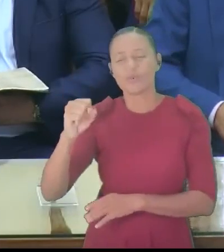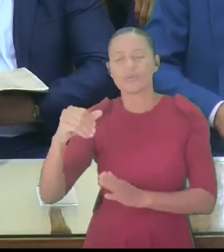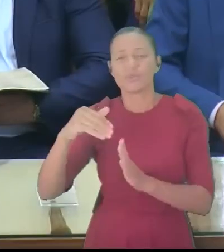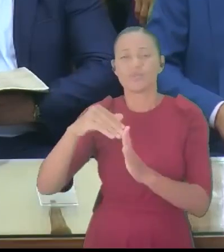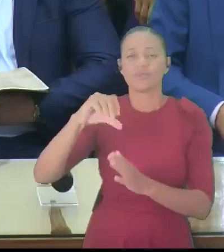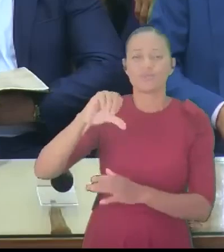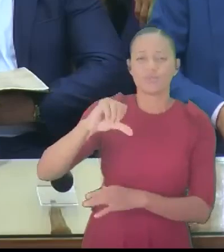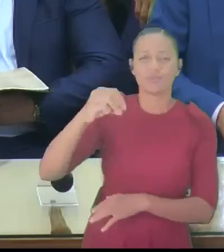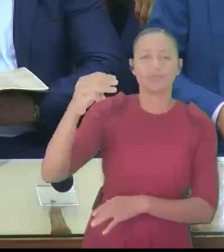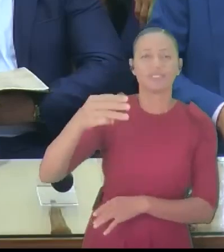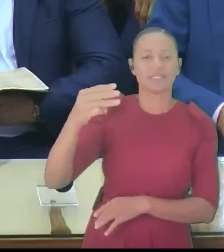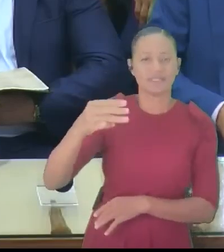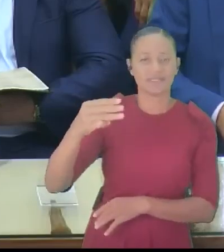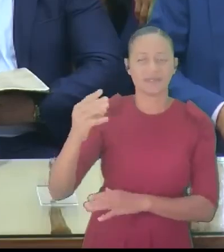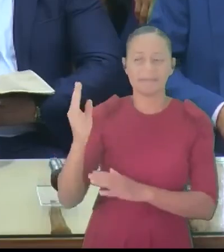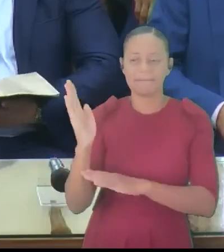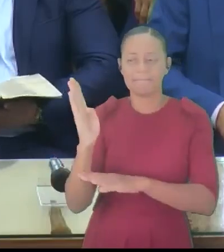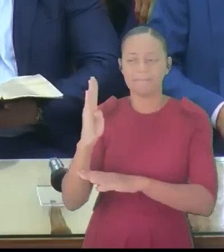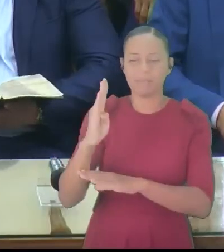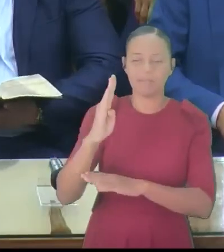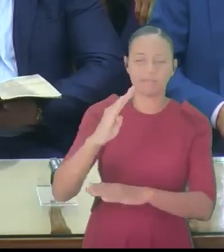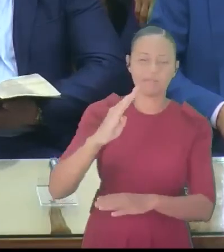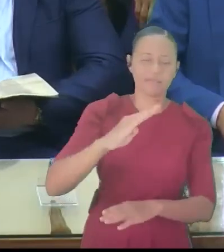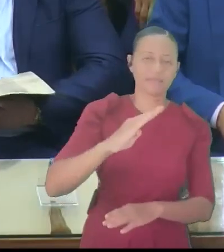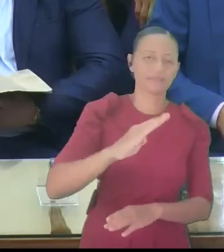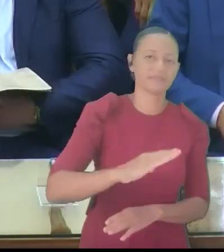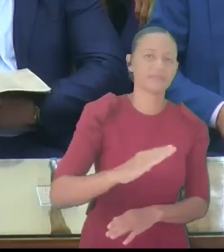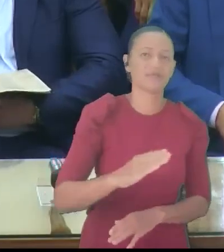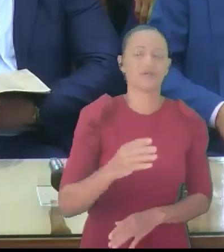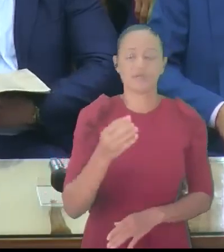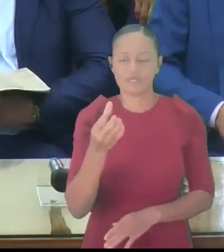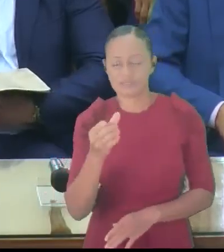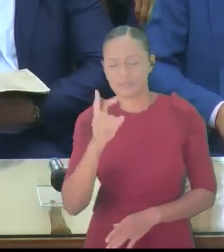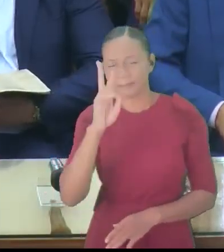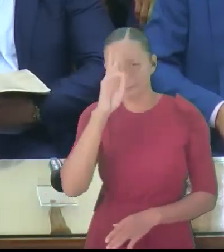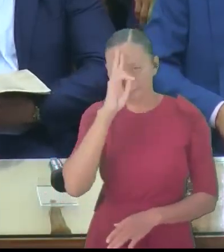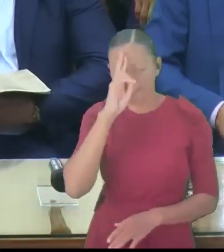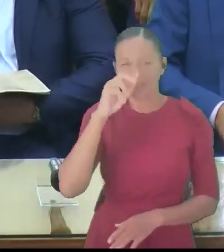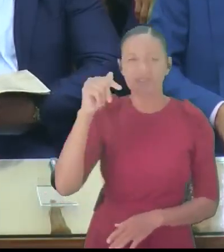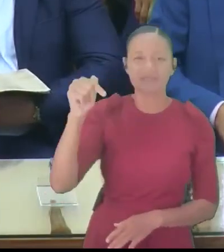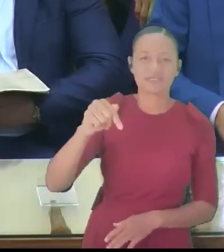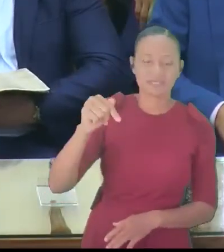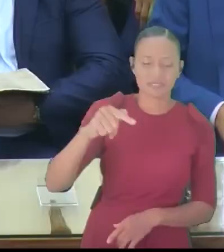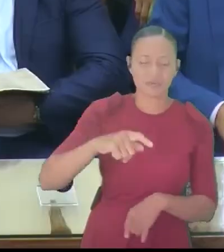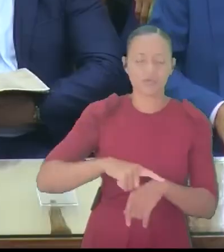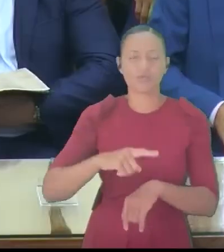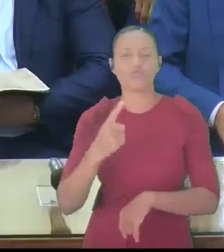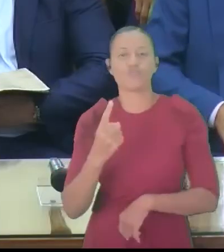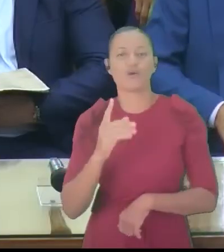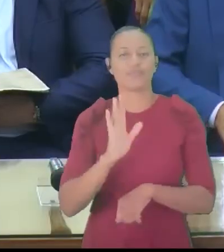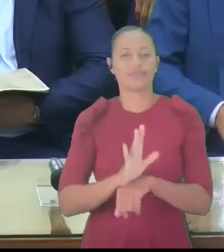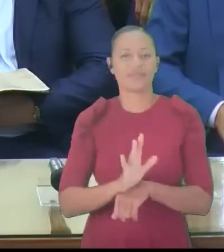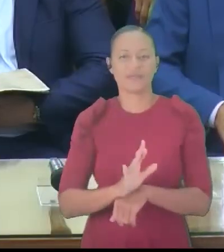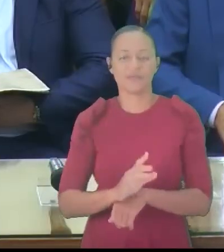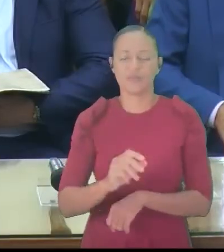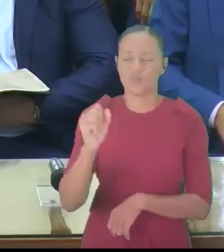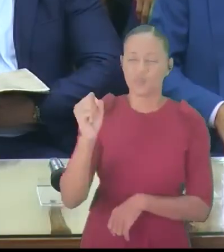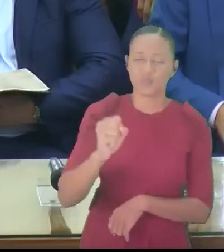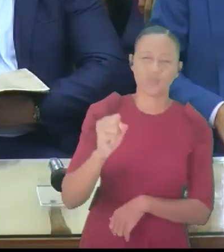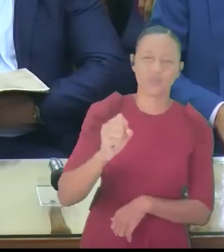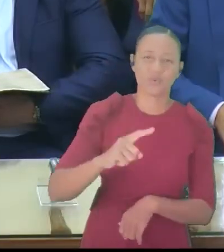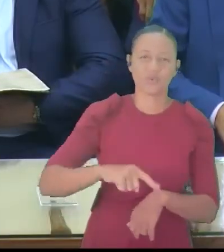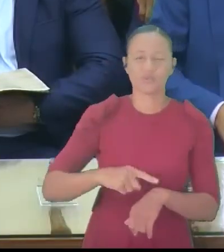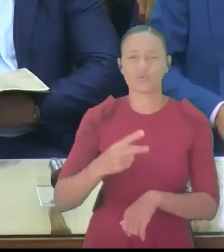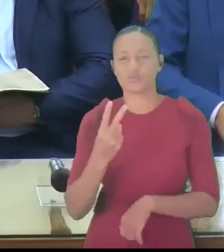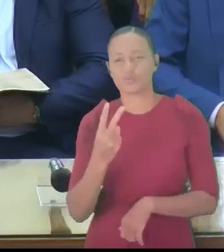hora terceira. Hora sexta, meio-dia. Hora sétima, 1 da tarde. Hora oitava, 2